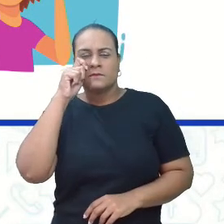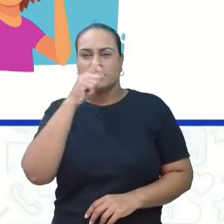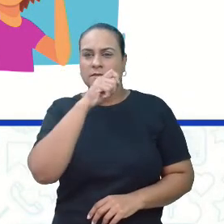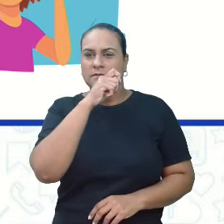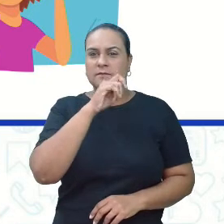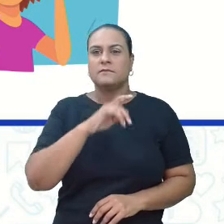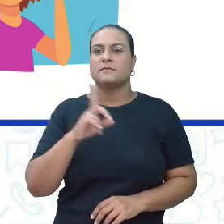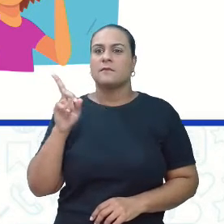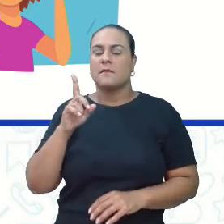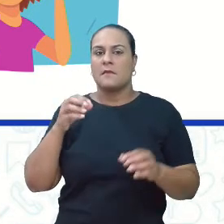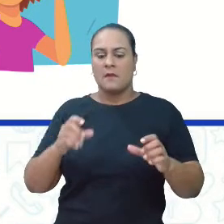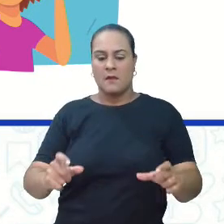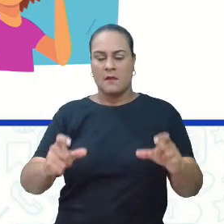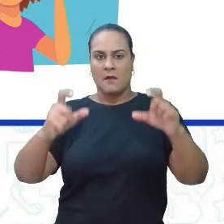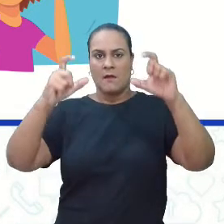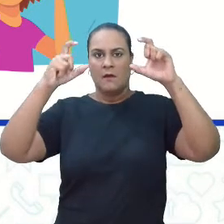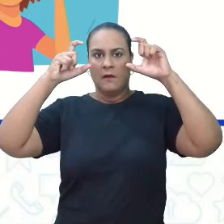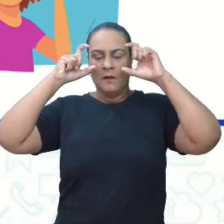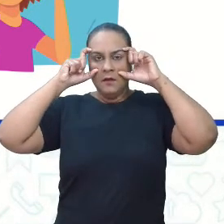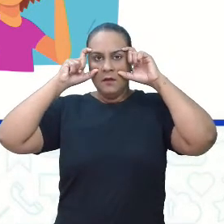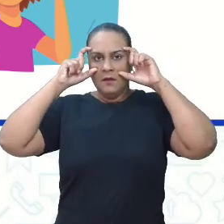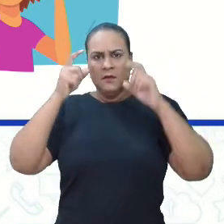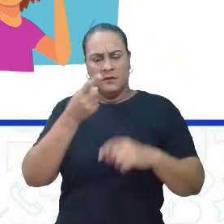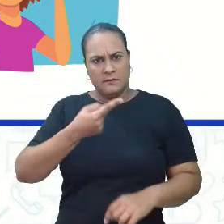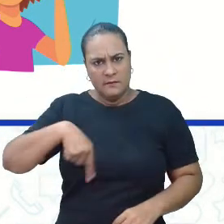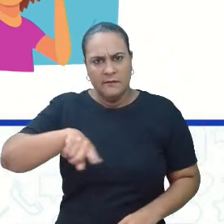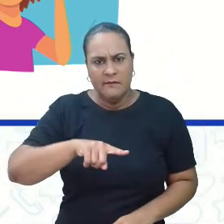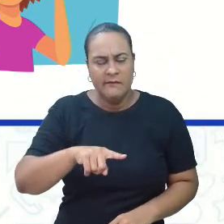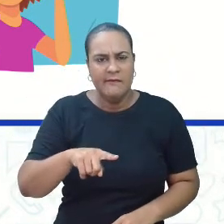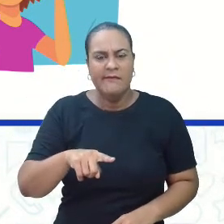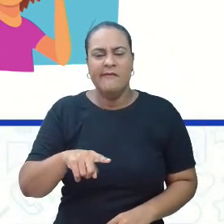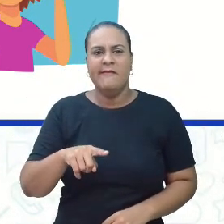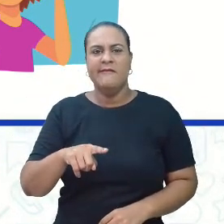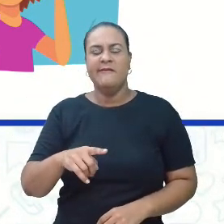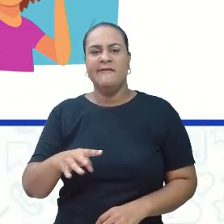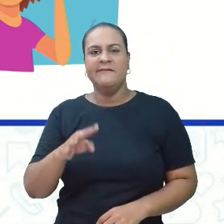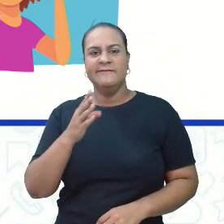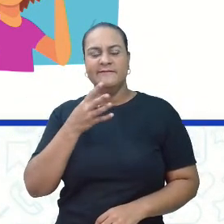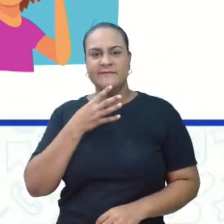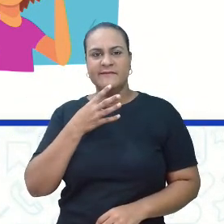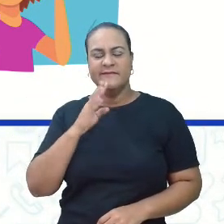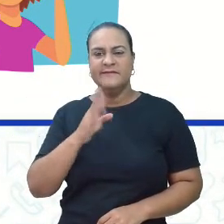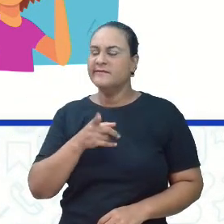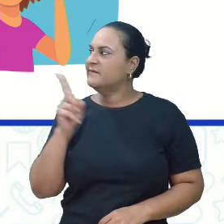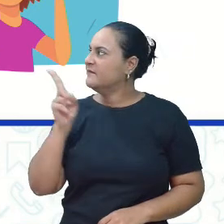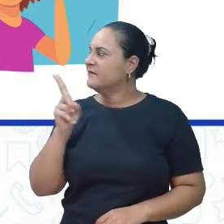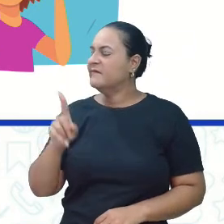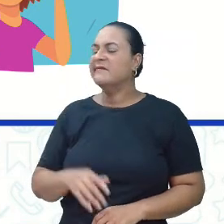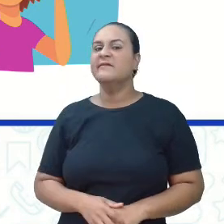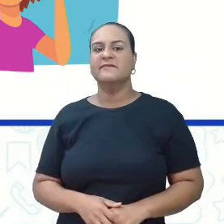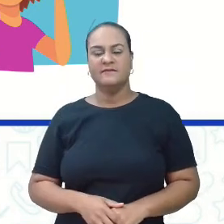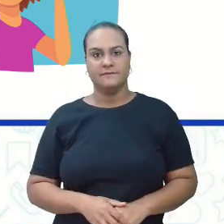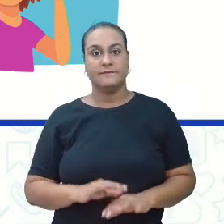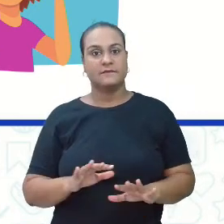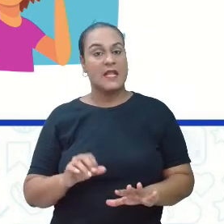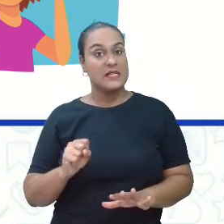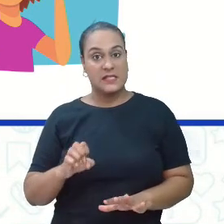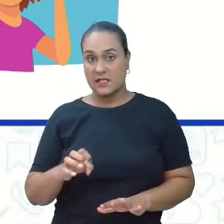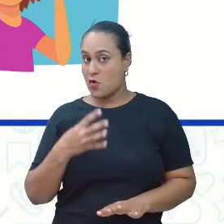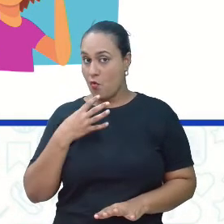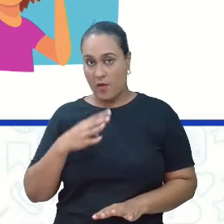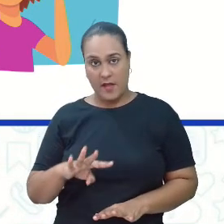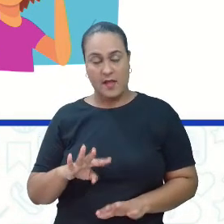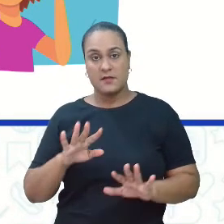equipamento nesse pessoal. Quem já fez sabe e quem não fez agora vai prestar atenção no que a professora vai dizer.